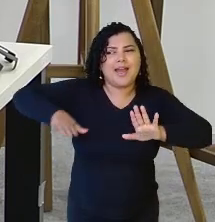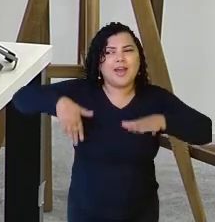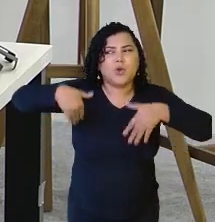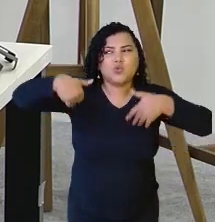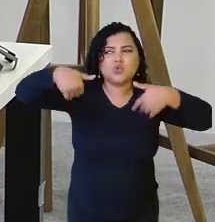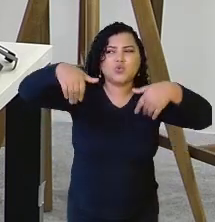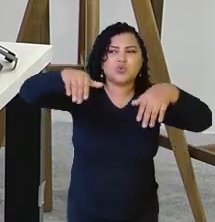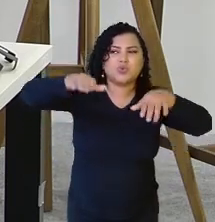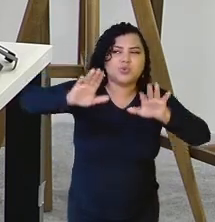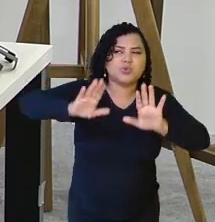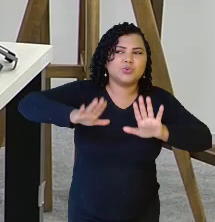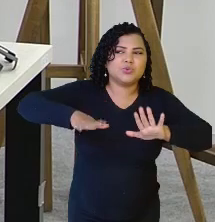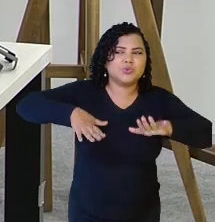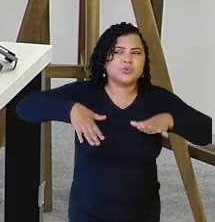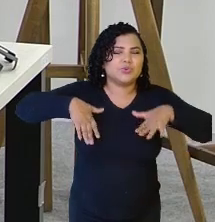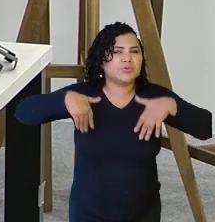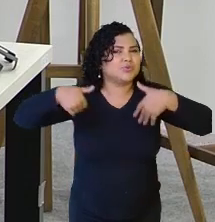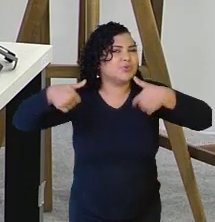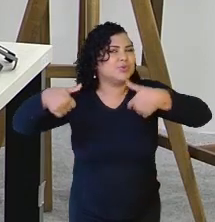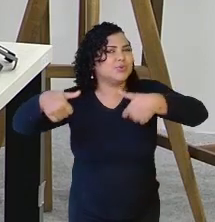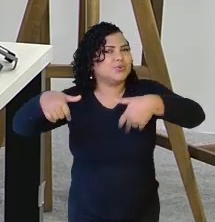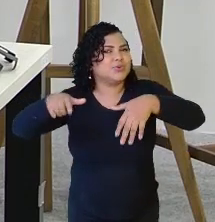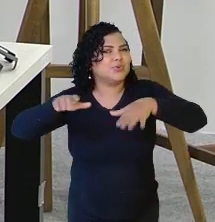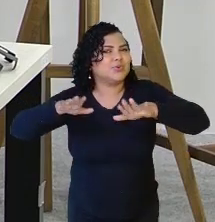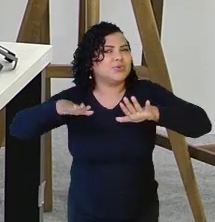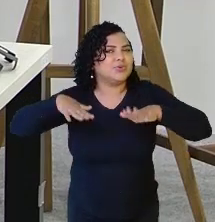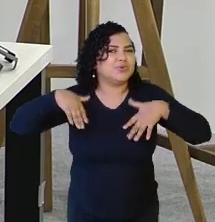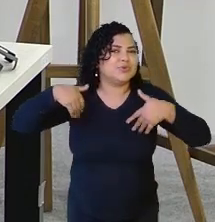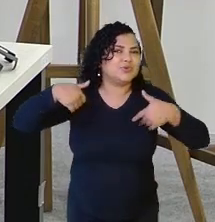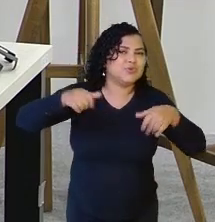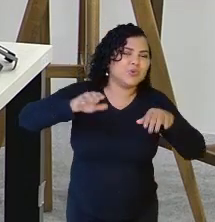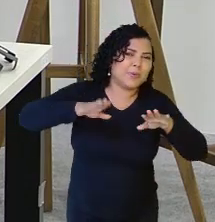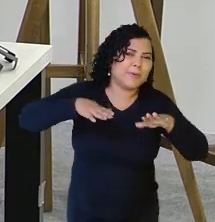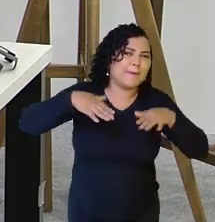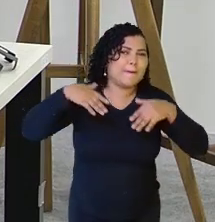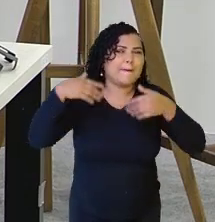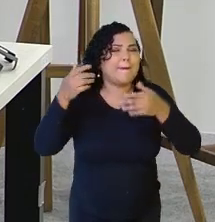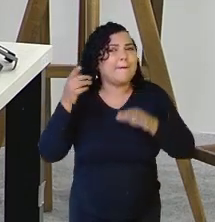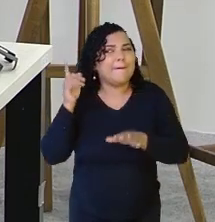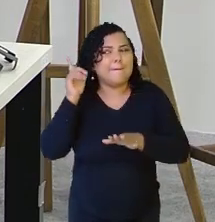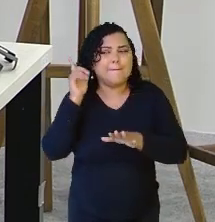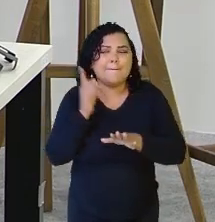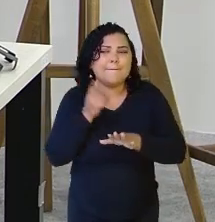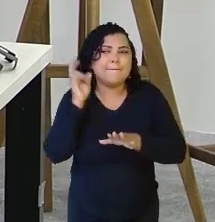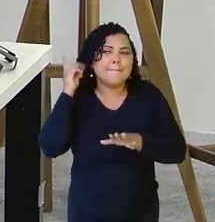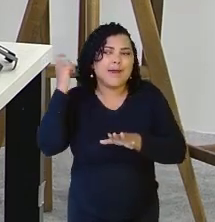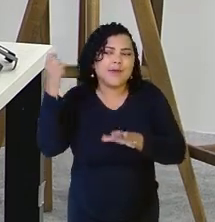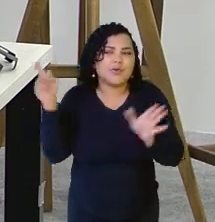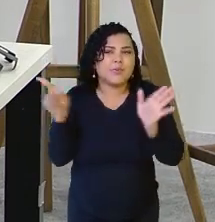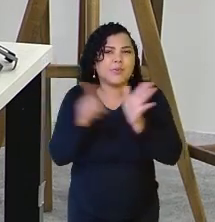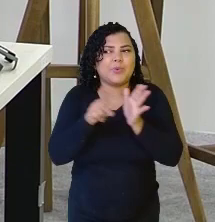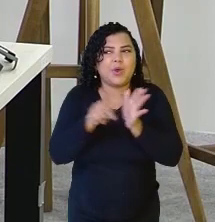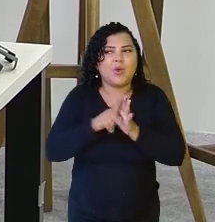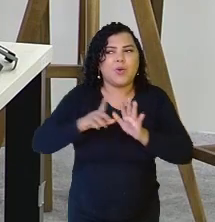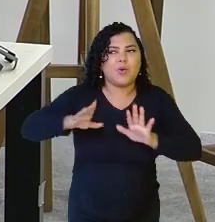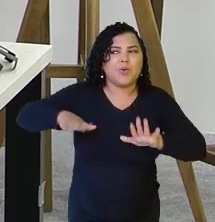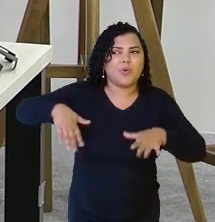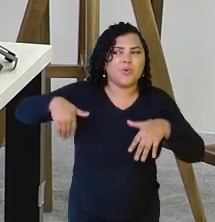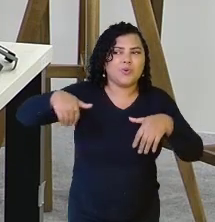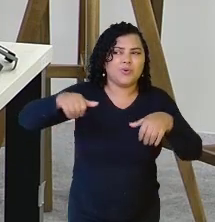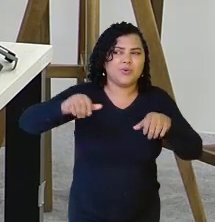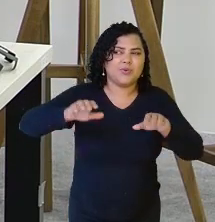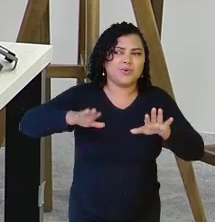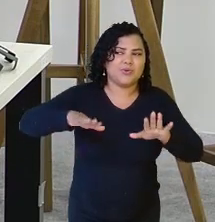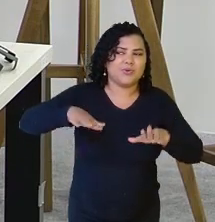parece que você está no meio do mar, ó. Colocou grãos aqui de arroz, feijão e milho. Aí